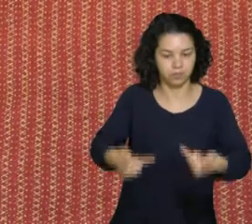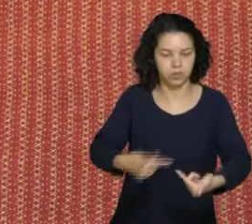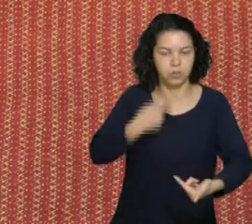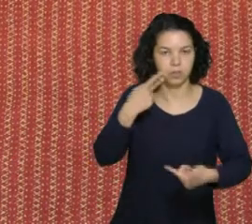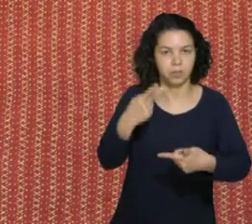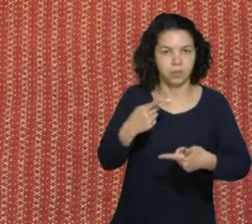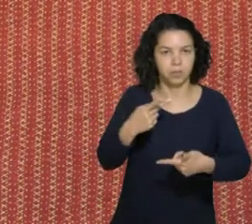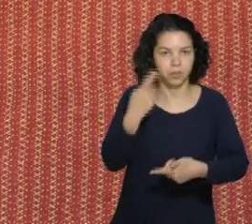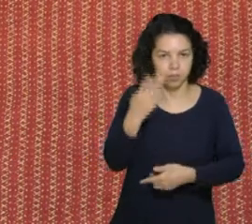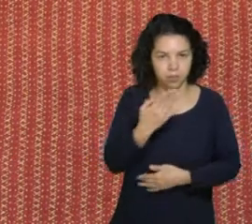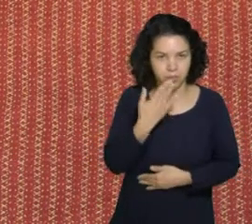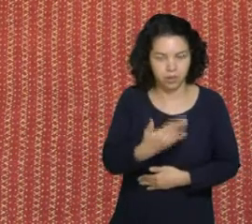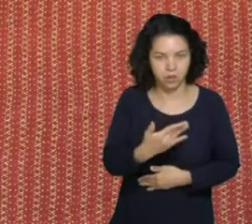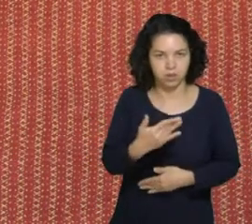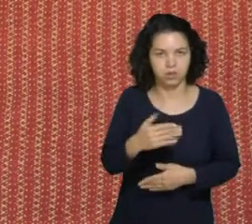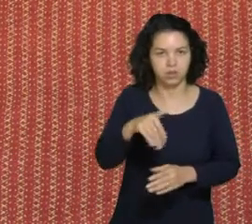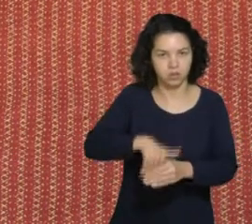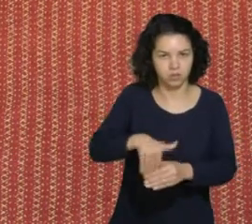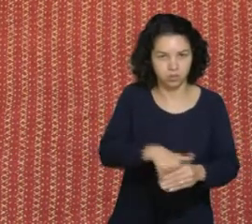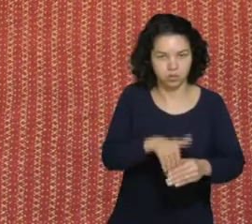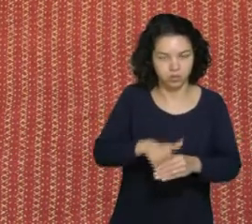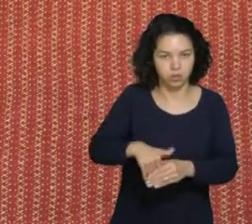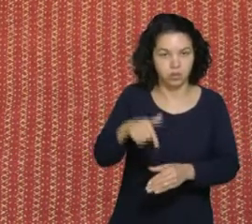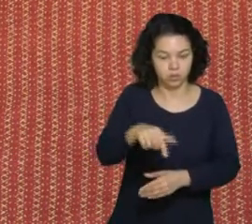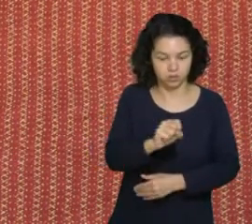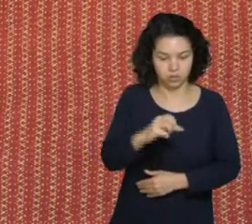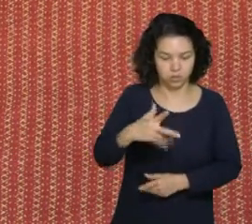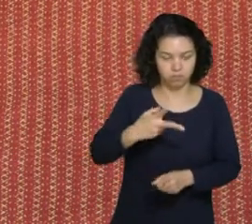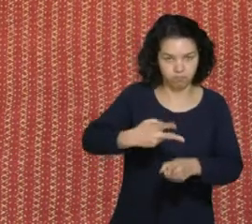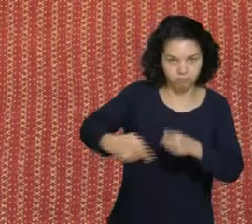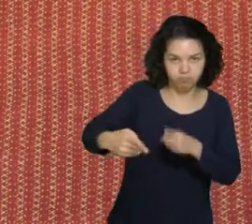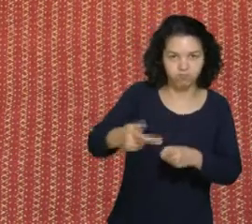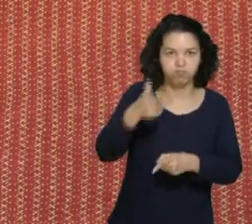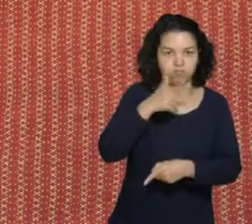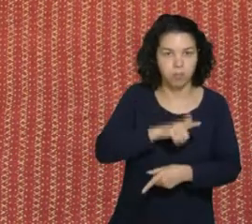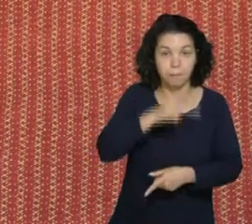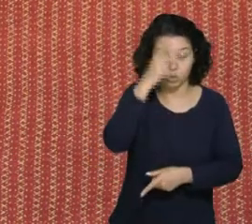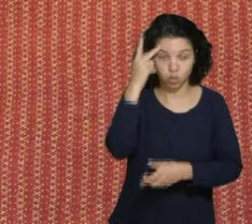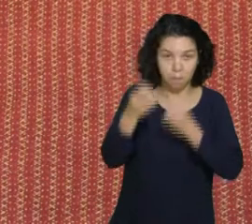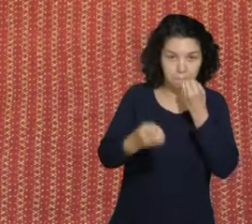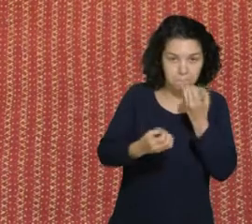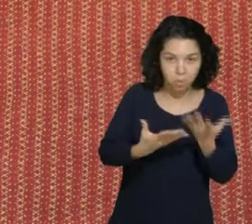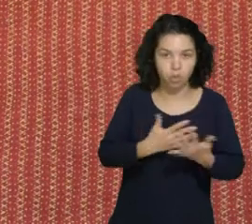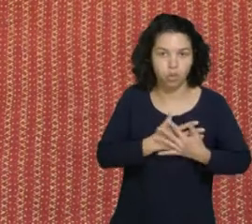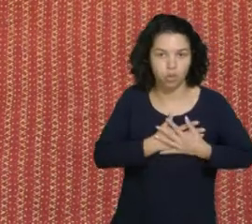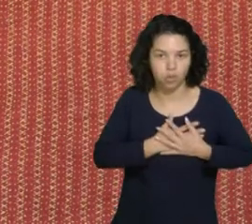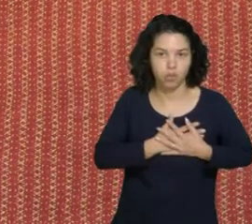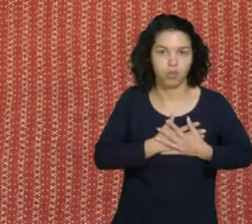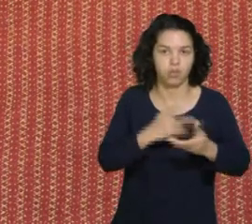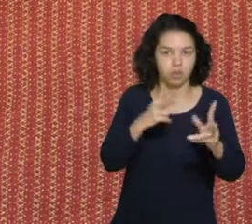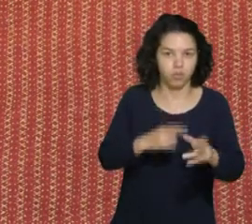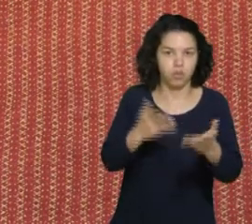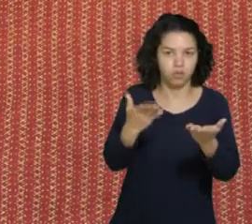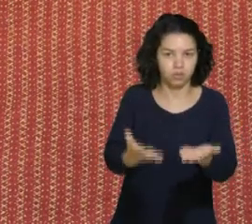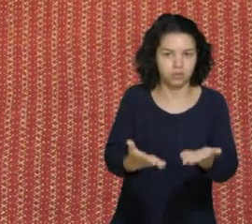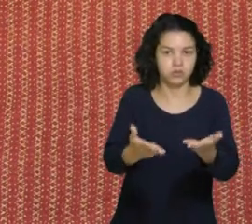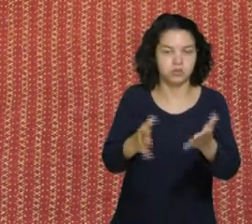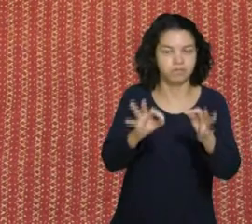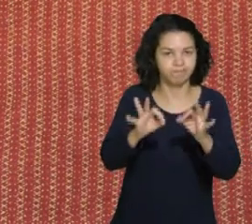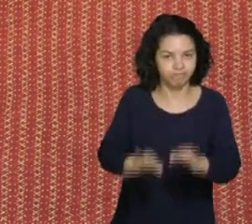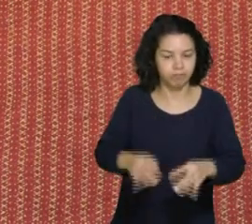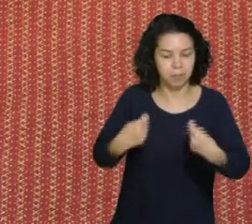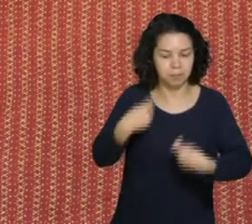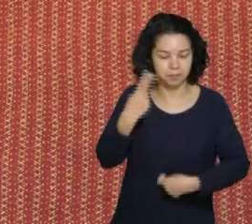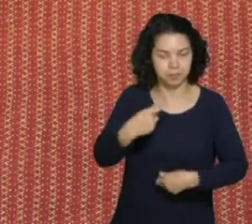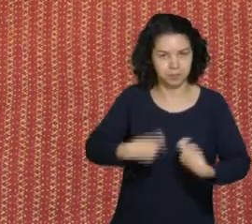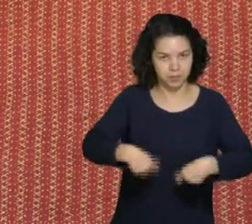né só Santa Catarina só tem a ganhar com isso de pessoas tão boas de coração como o senhor sabe é disso que a política